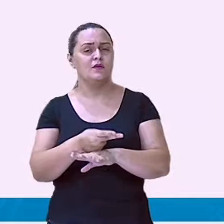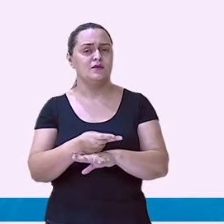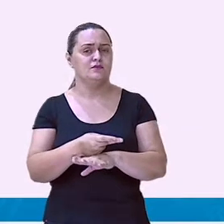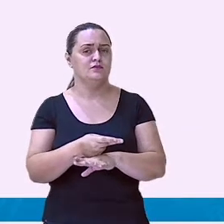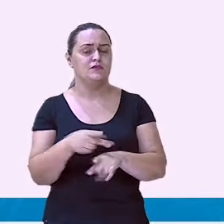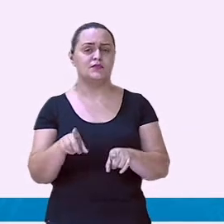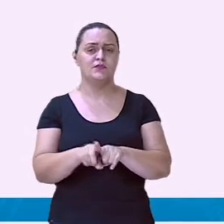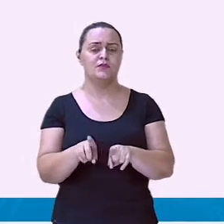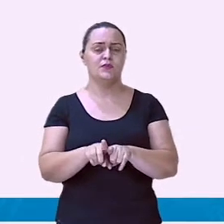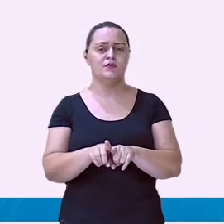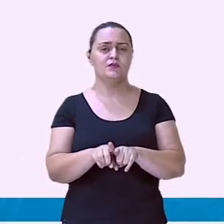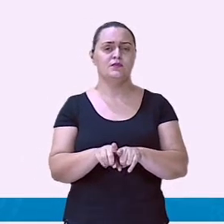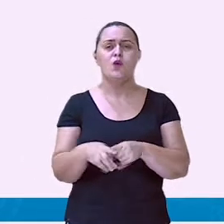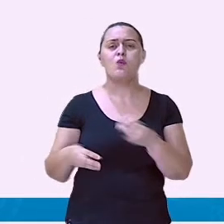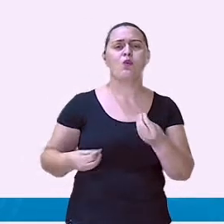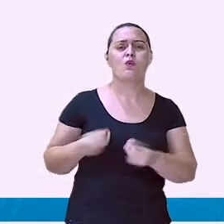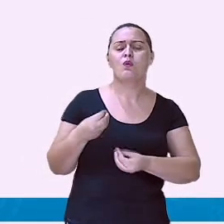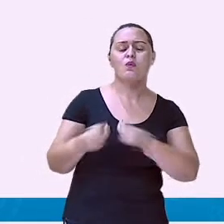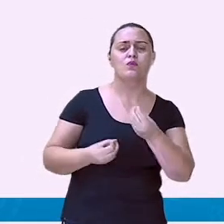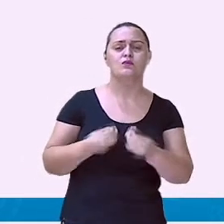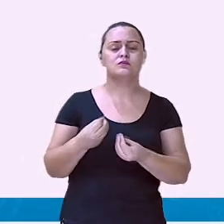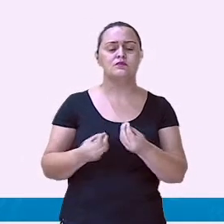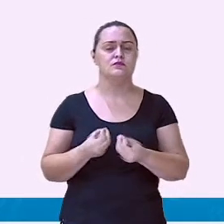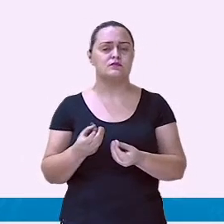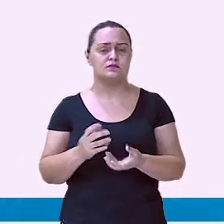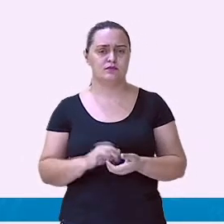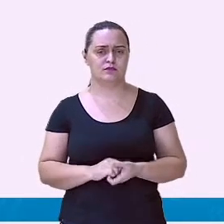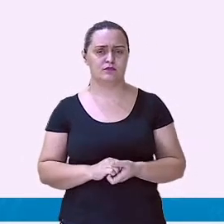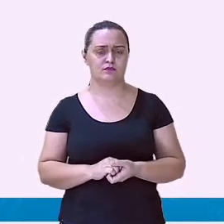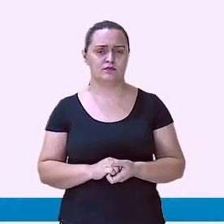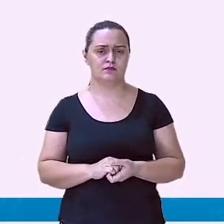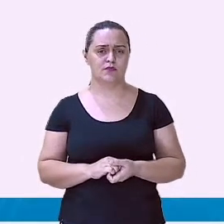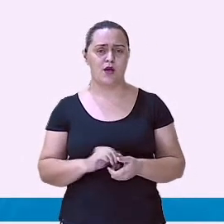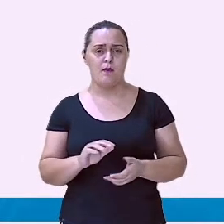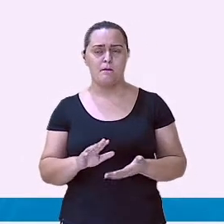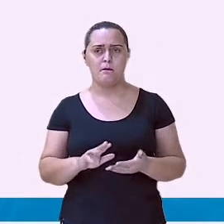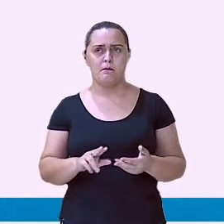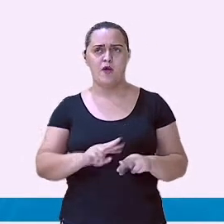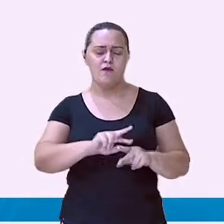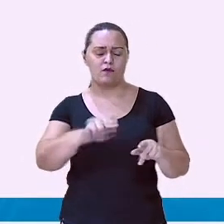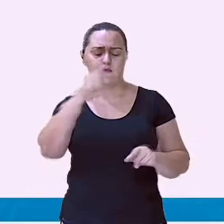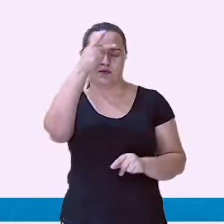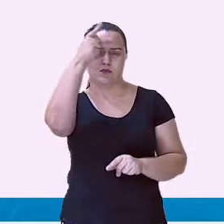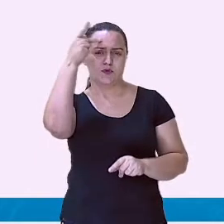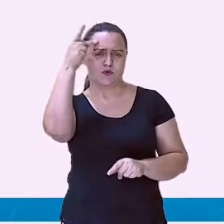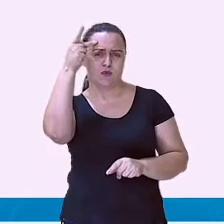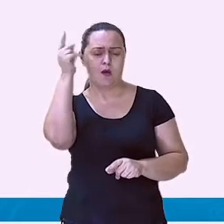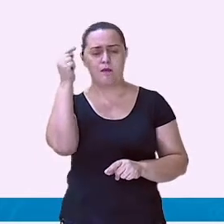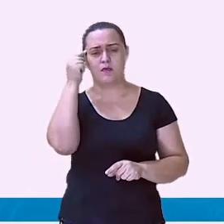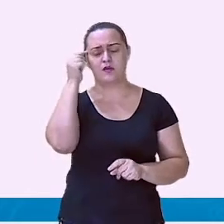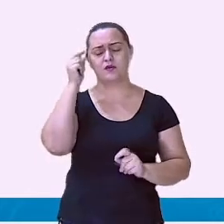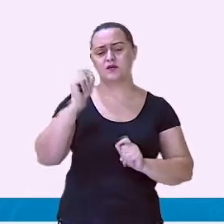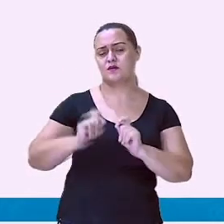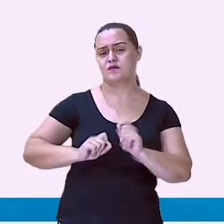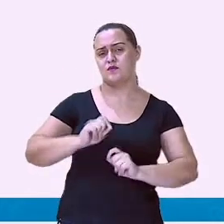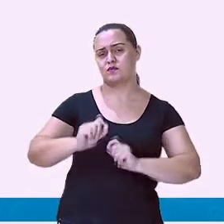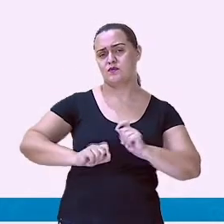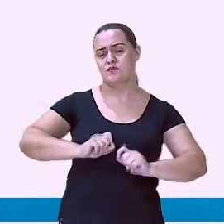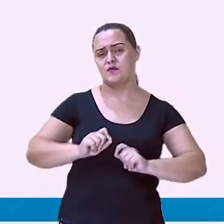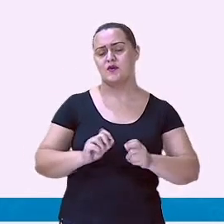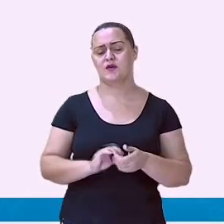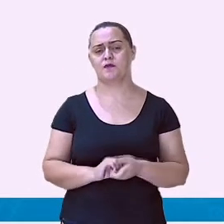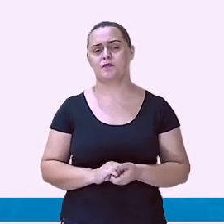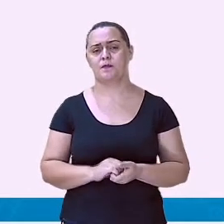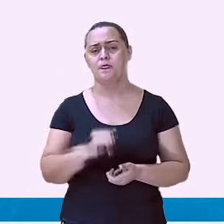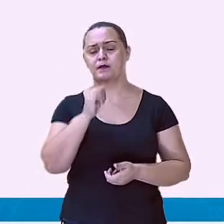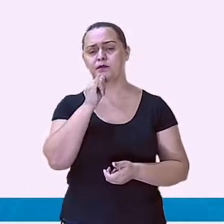o formato da Terra. Muitos pensavam, né, nos primórdios, que iam, se